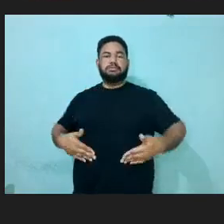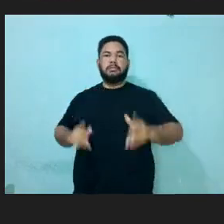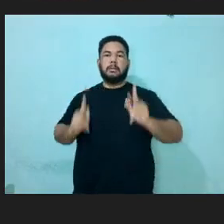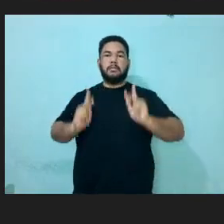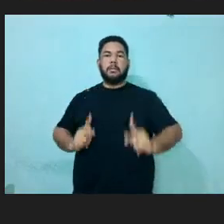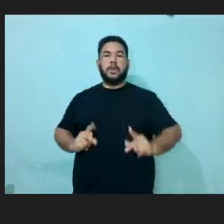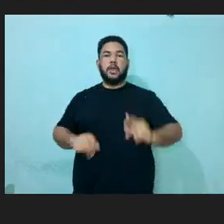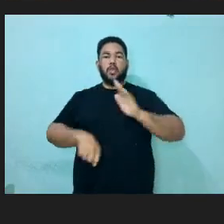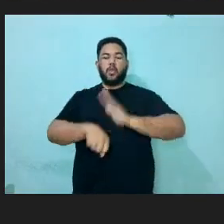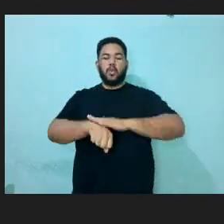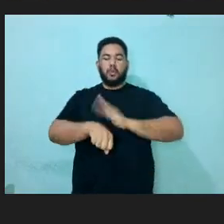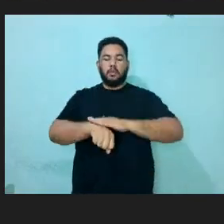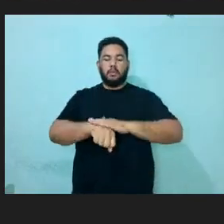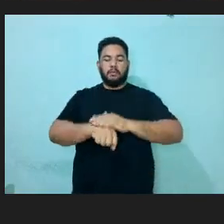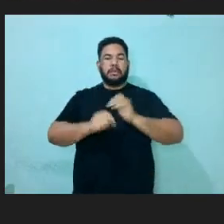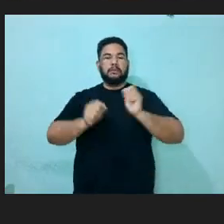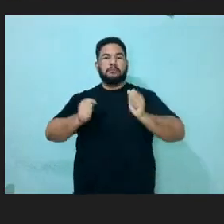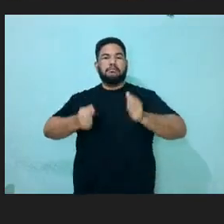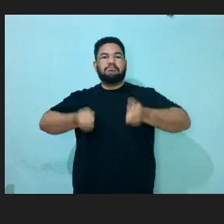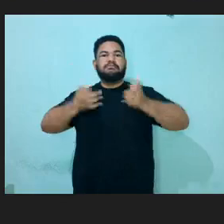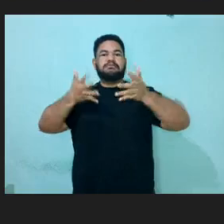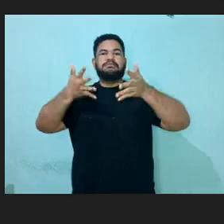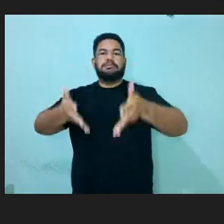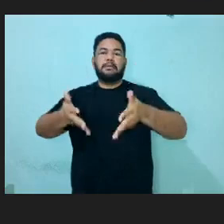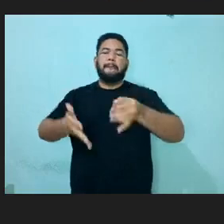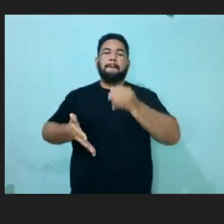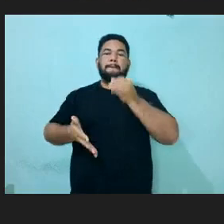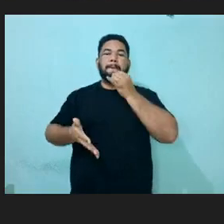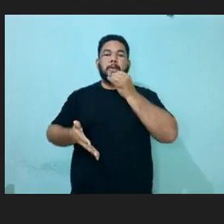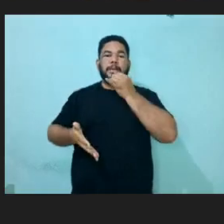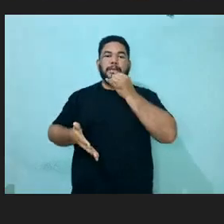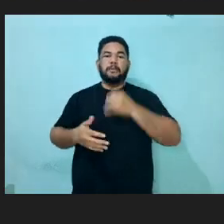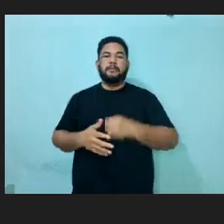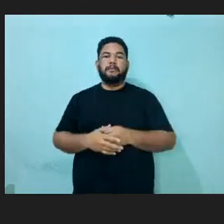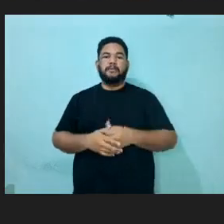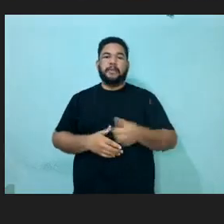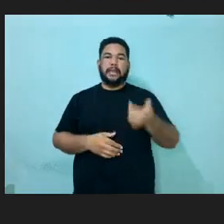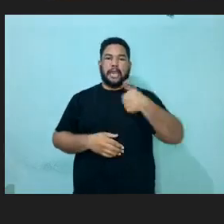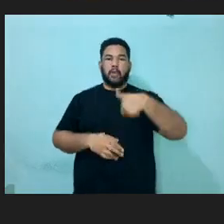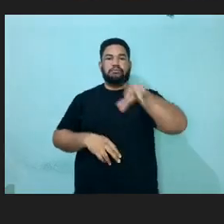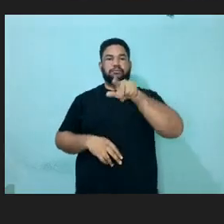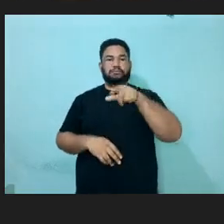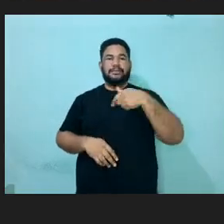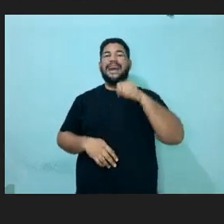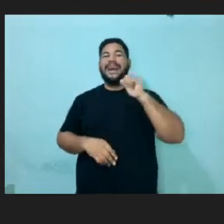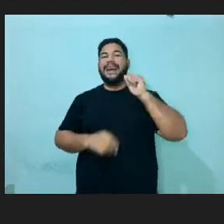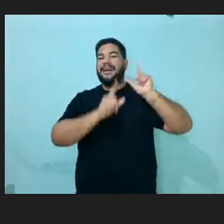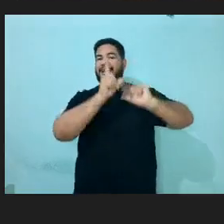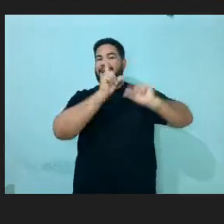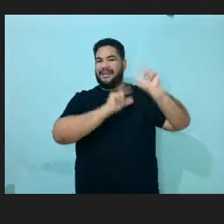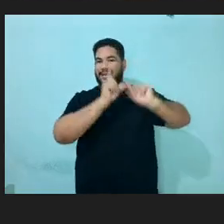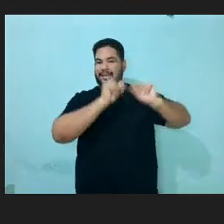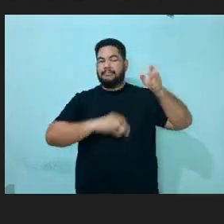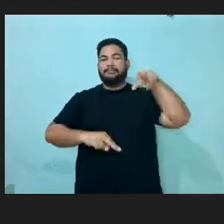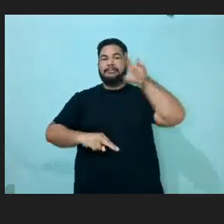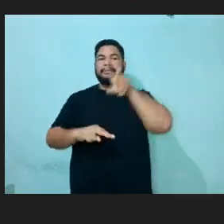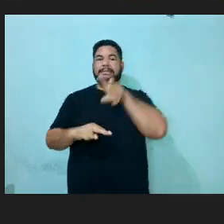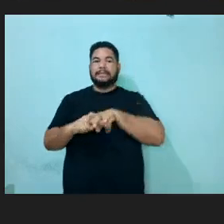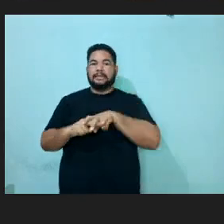uma certa atividade. Por exemplo, eu estou sentada aqui num banco sem apoio na